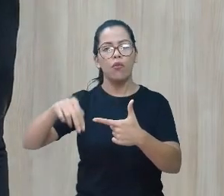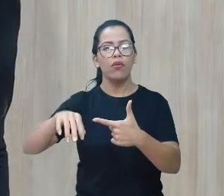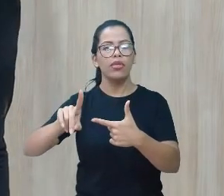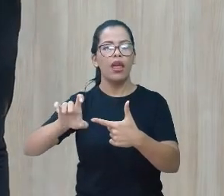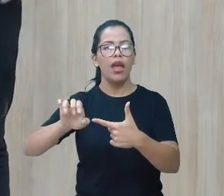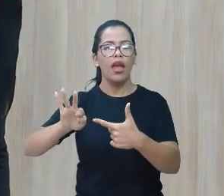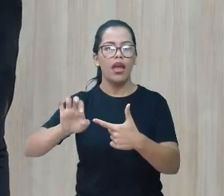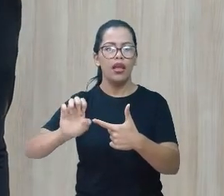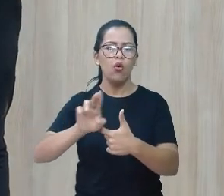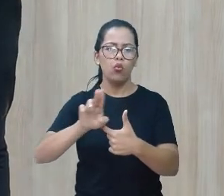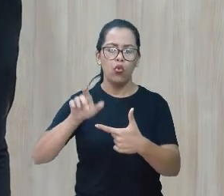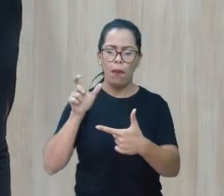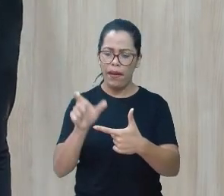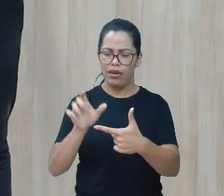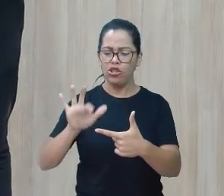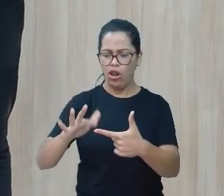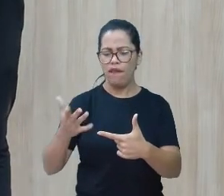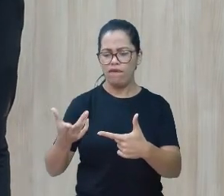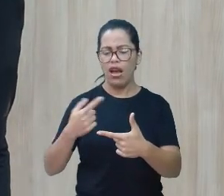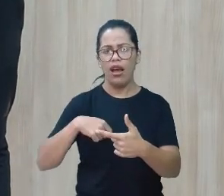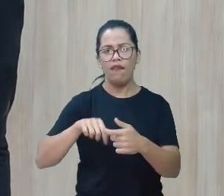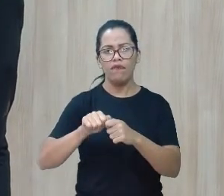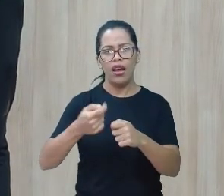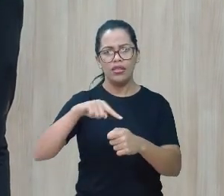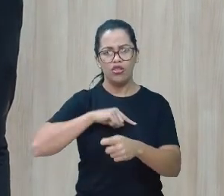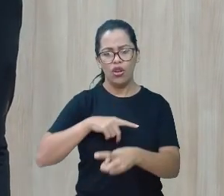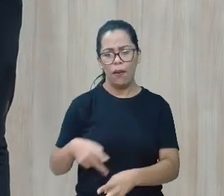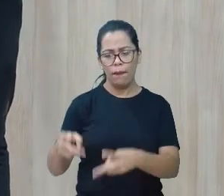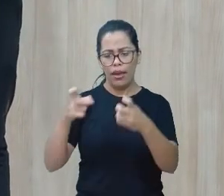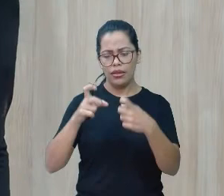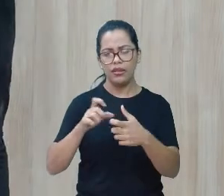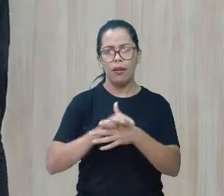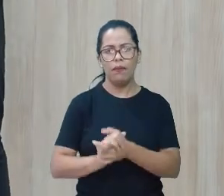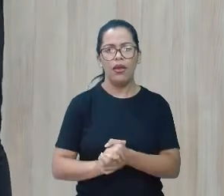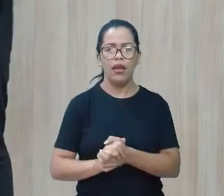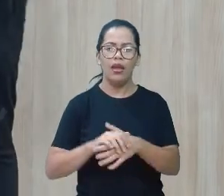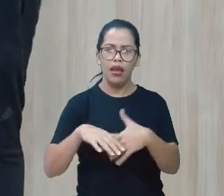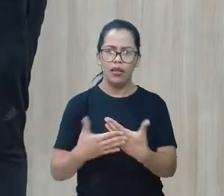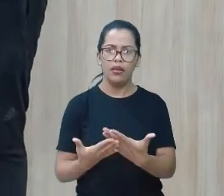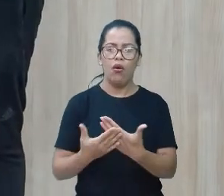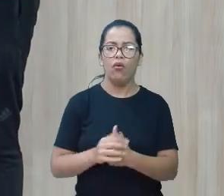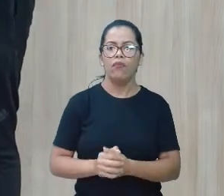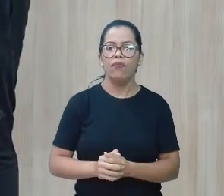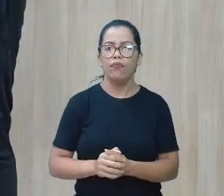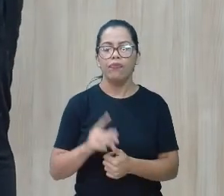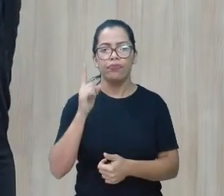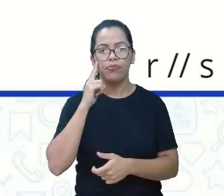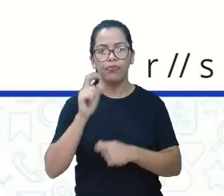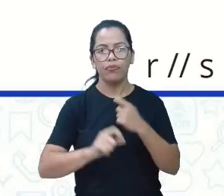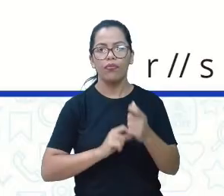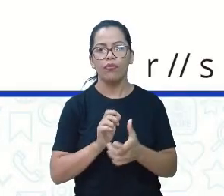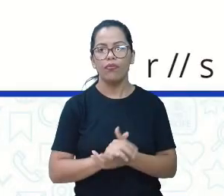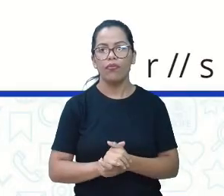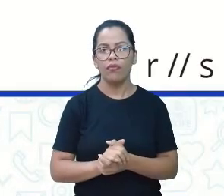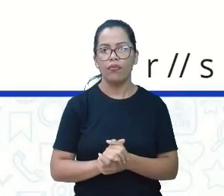nome também ele já é bem intuitivo, são ângulos que correspondem. Então, ó, eu tenho aqui, ó, esses 4 ângulos de cima,